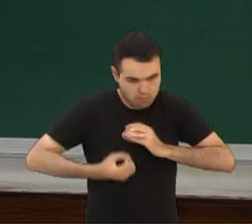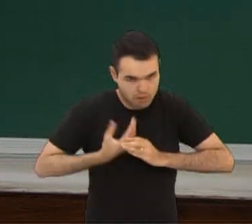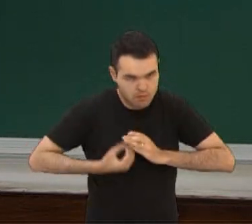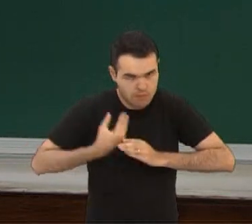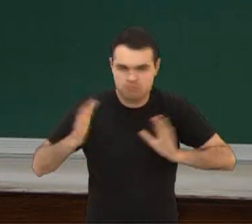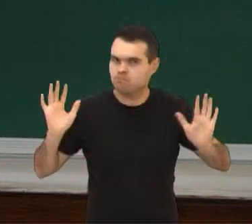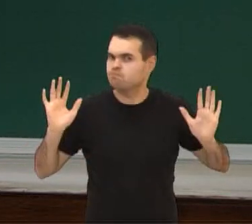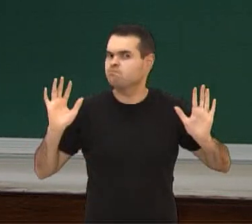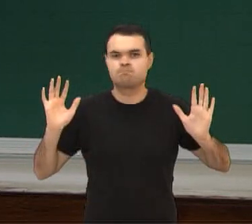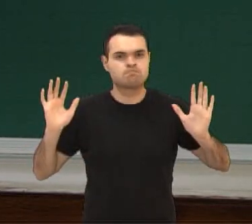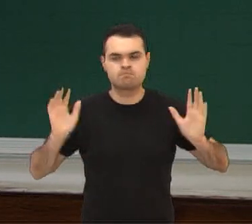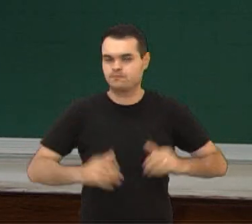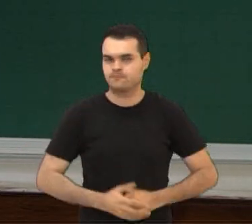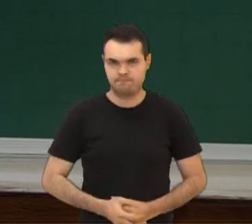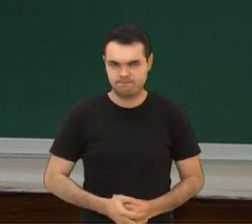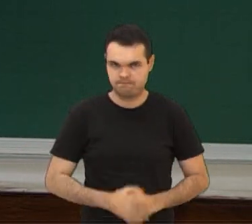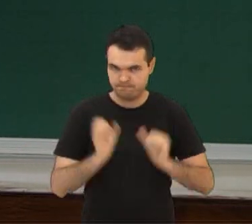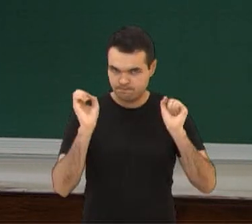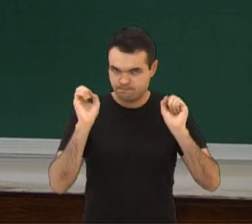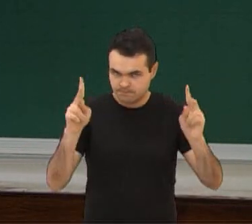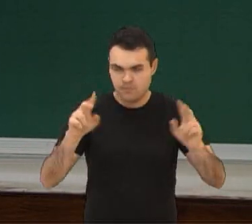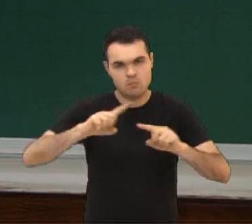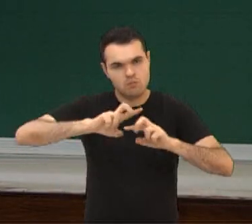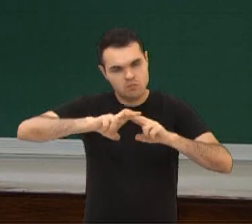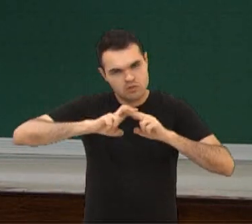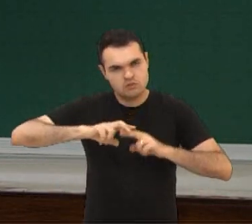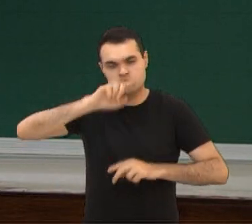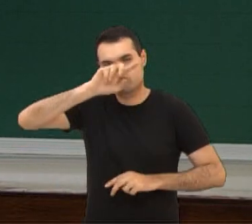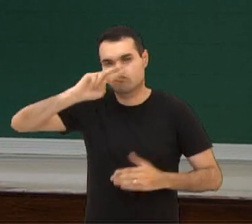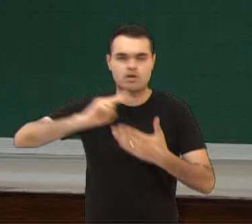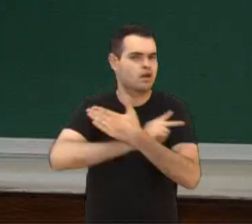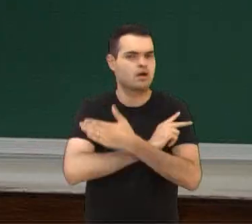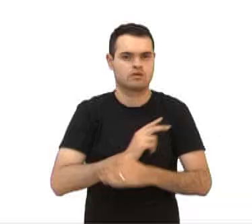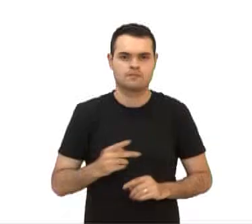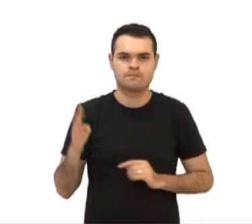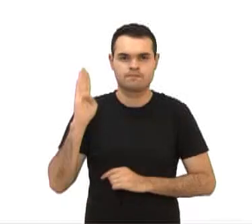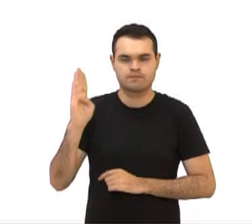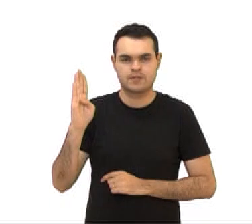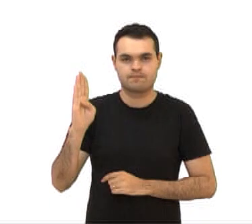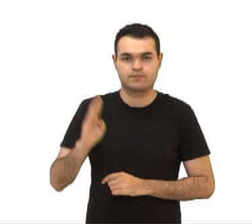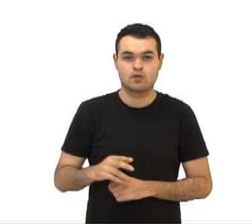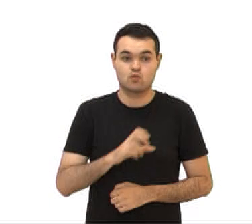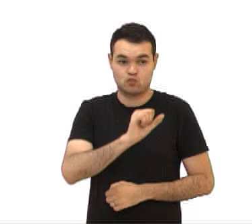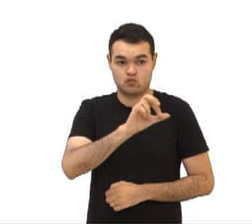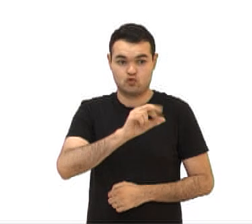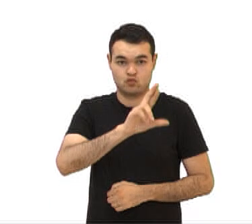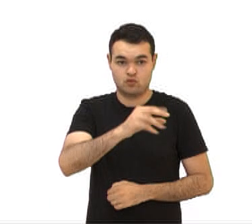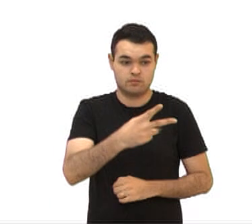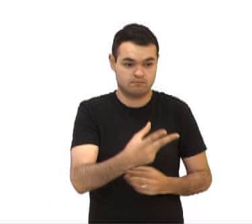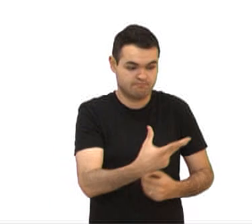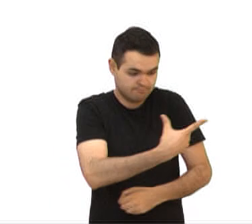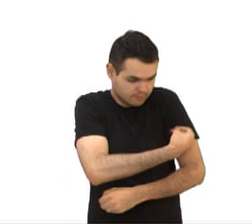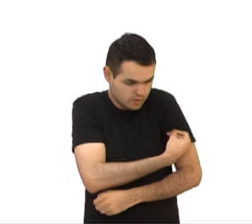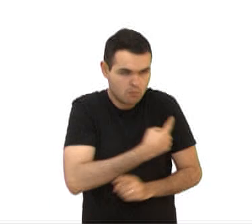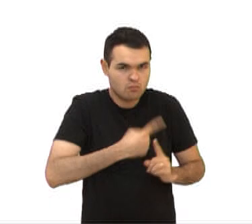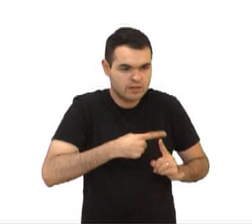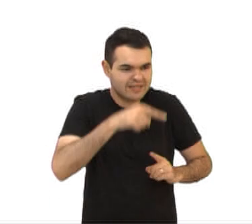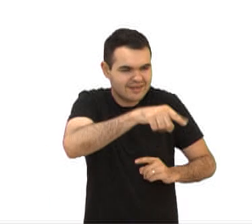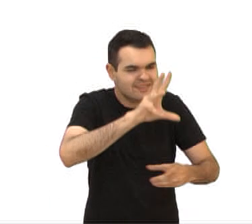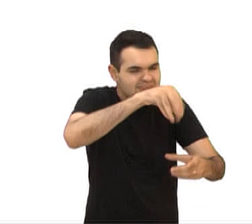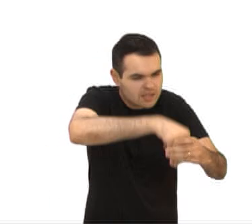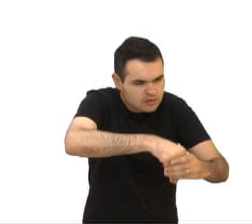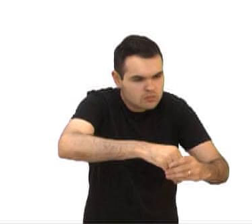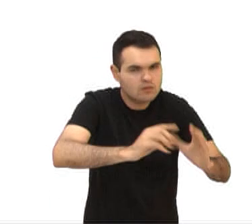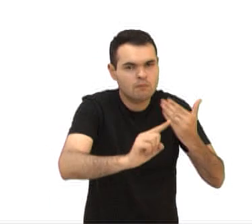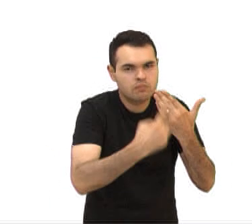produzir anticorpos próprios. Tudo bem? Então, por isso, está errado. Letra B. O soro deve ser aplicado porque possui anticorpos já prontos